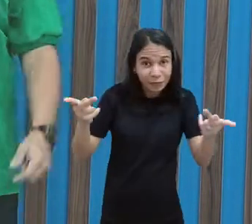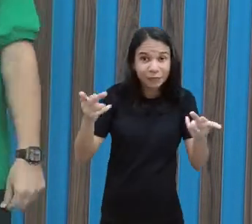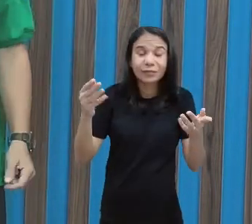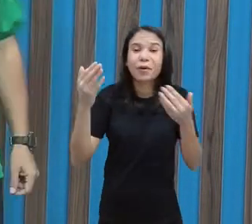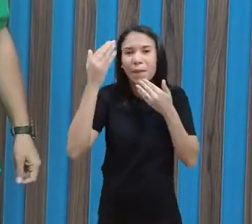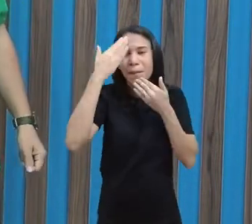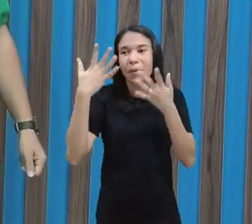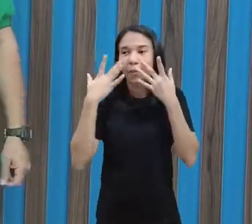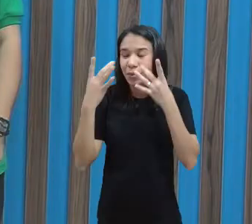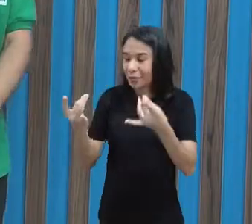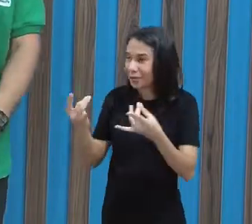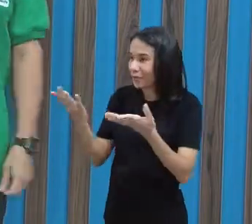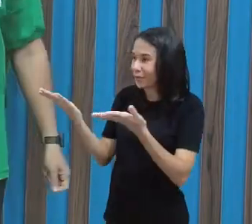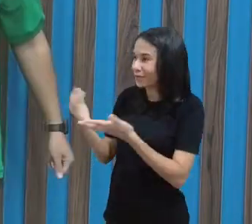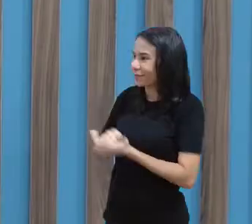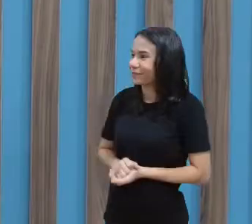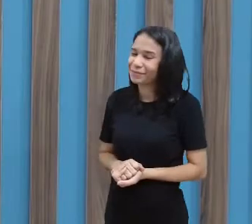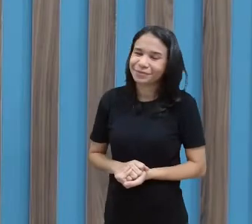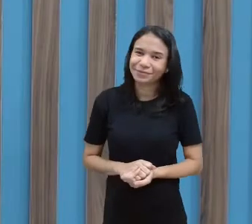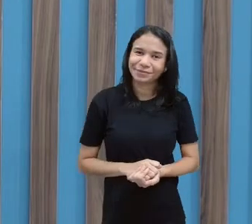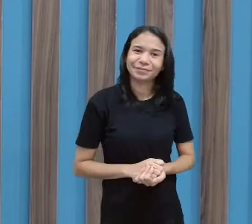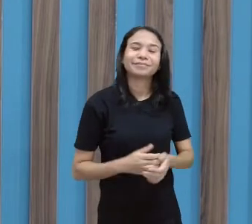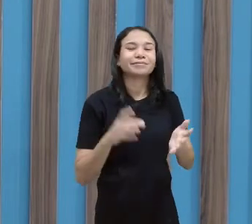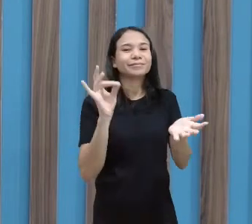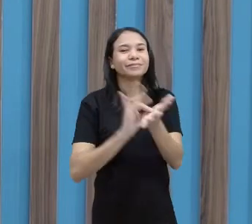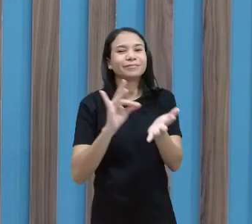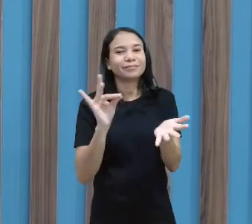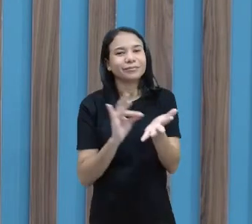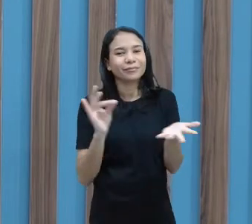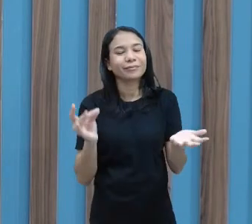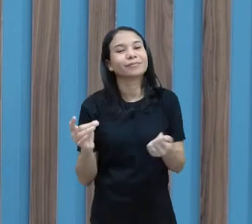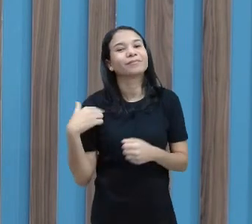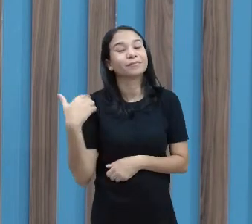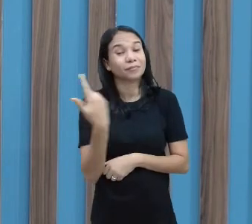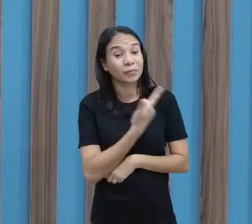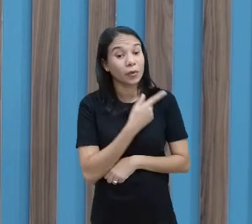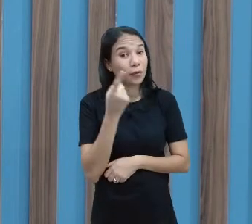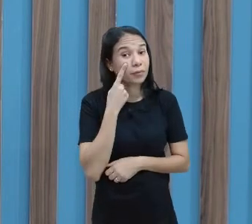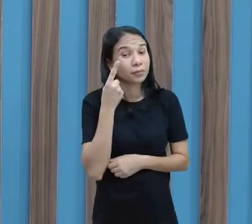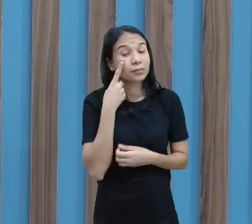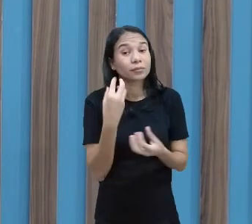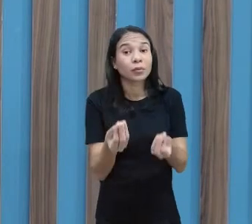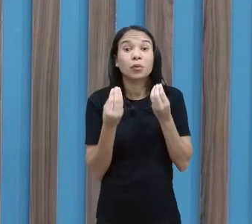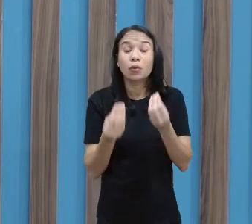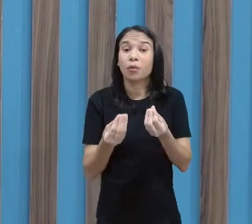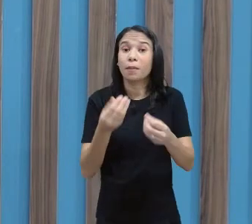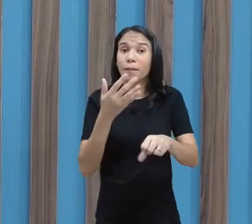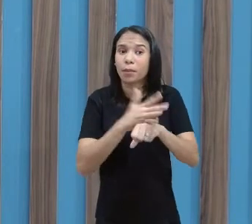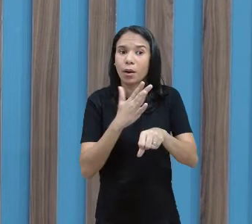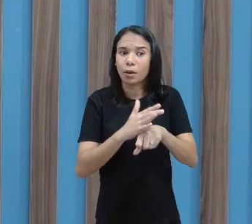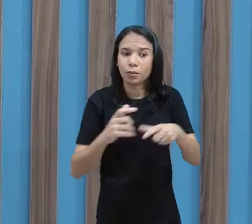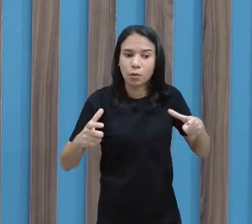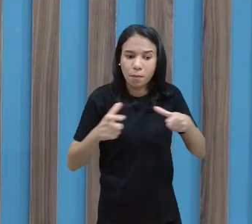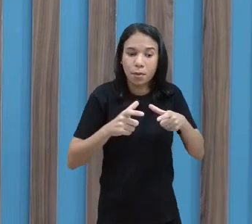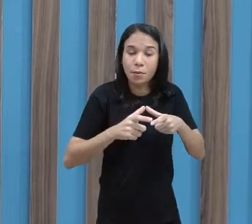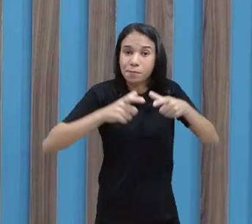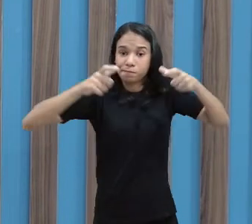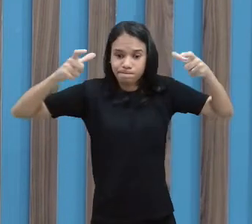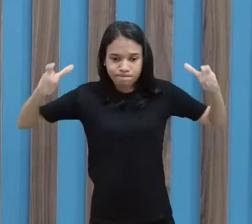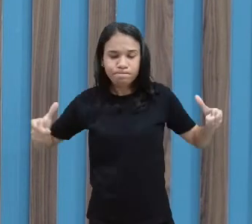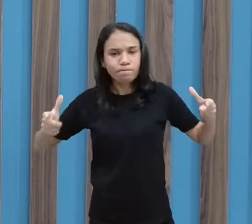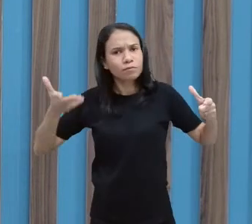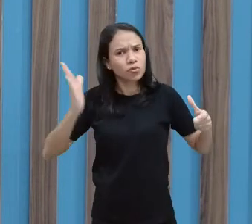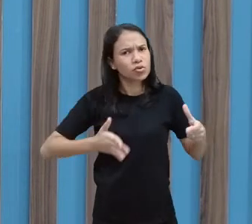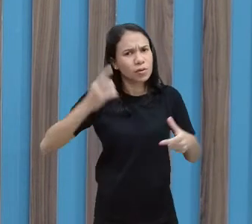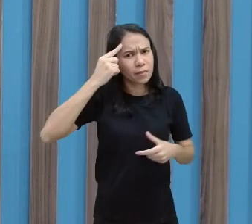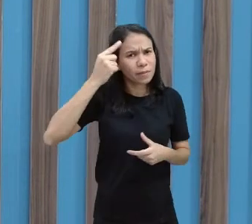atenção. Vanessa, se despede aí do pessoal. Exatamente, né, gente? Vamos ver aí o que é que a gente pode fazer no micro e no macro, né? Vocês já